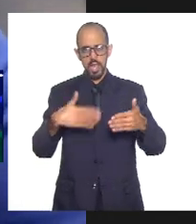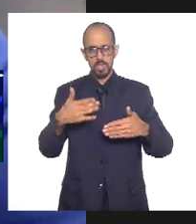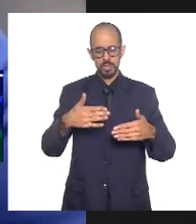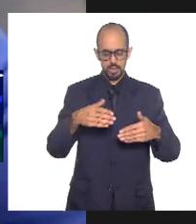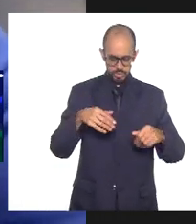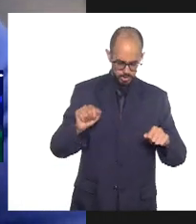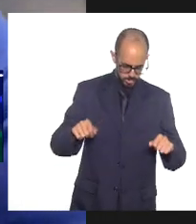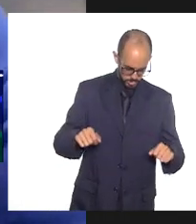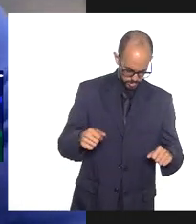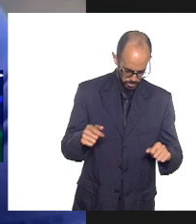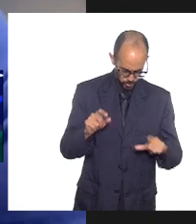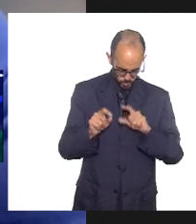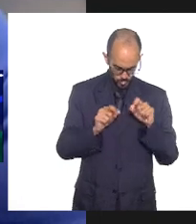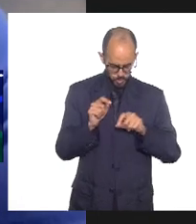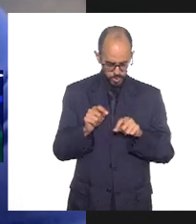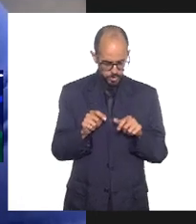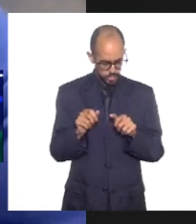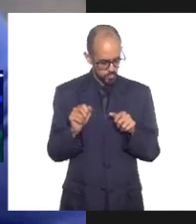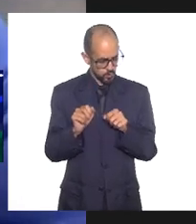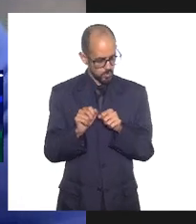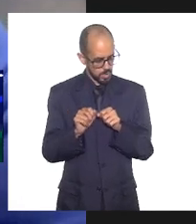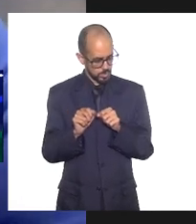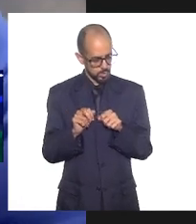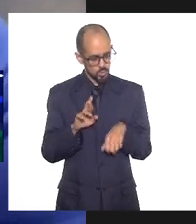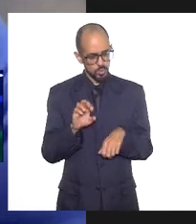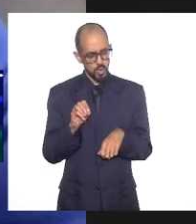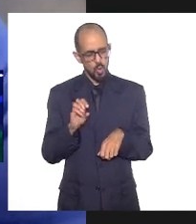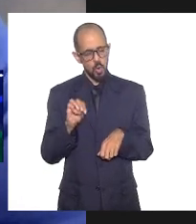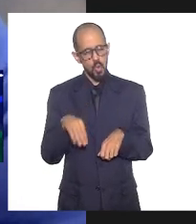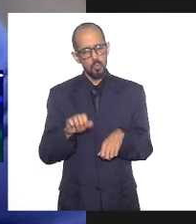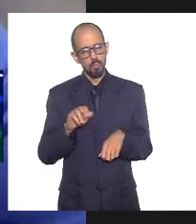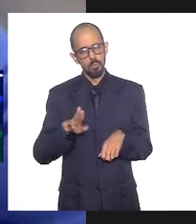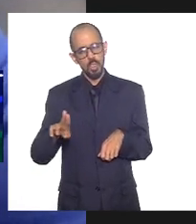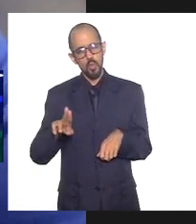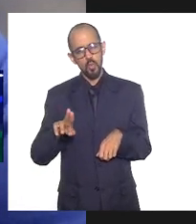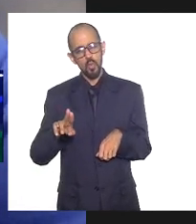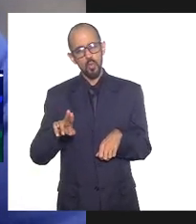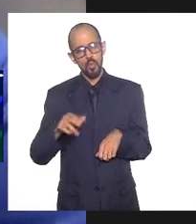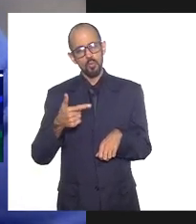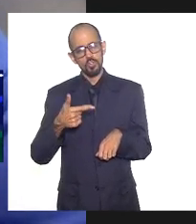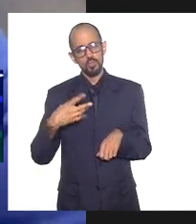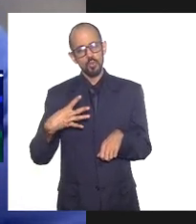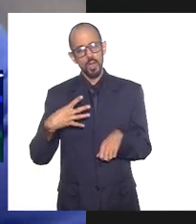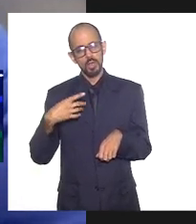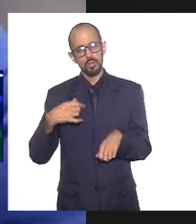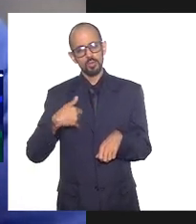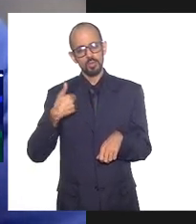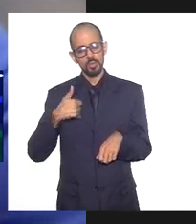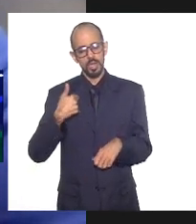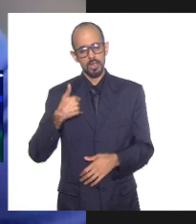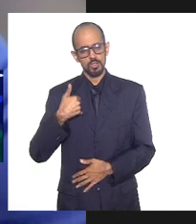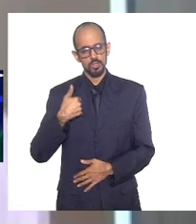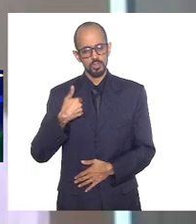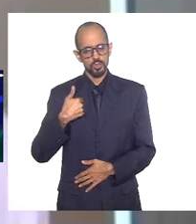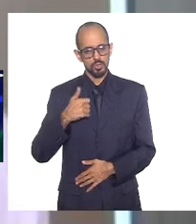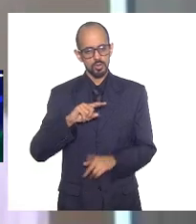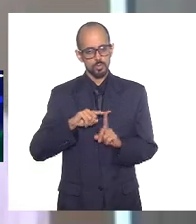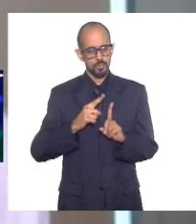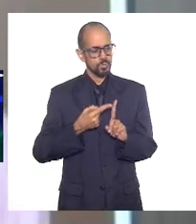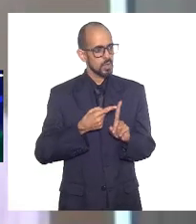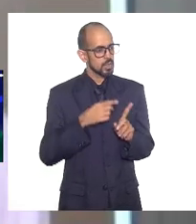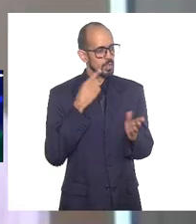mate Kathleen Romeu, 24 anos, com um bebê na barriga. A nossa juventude está